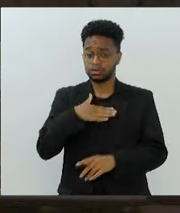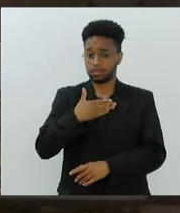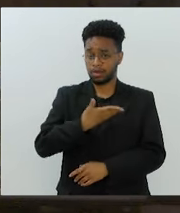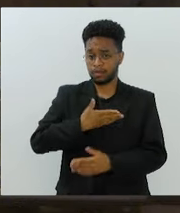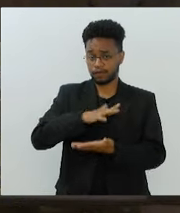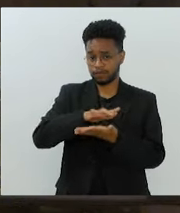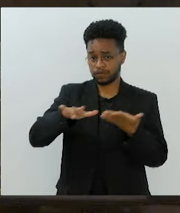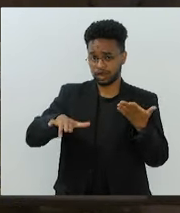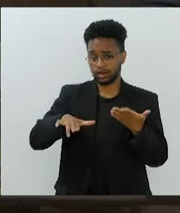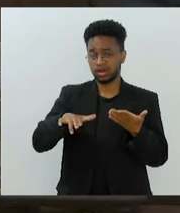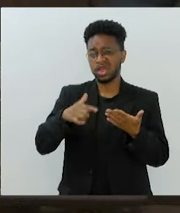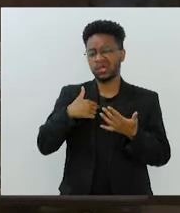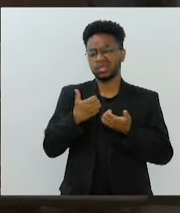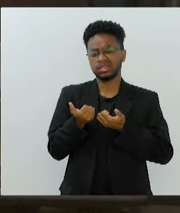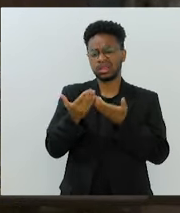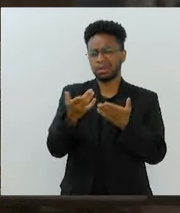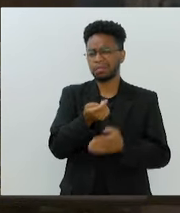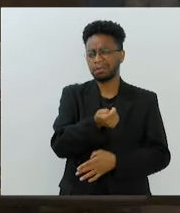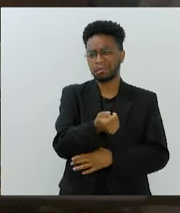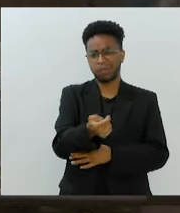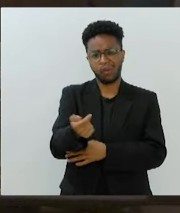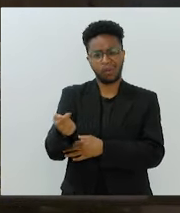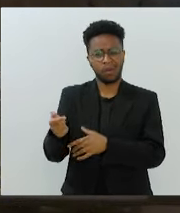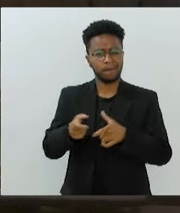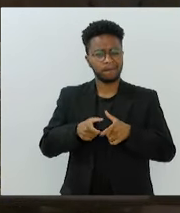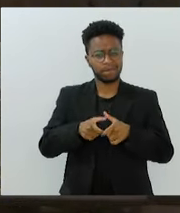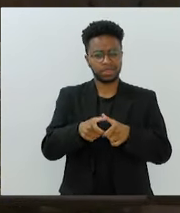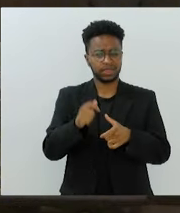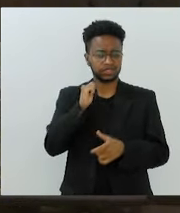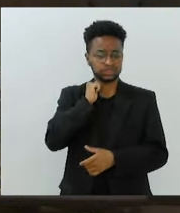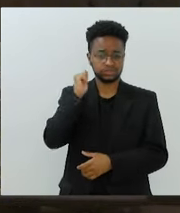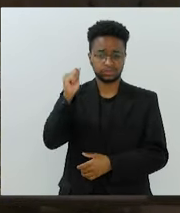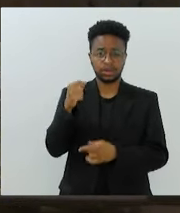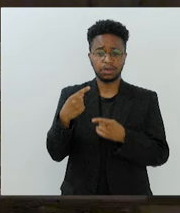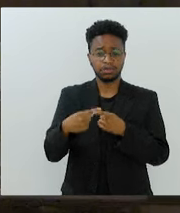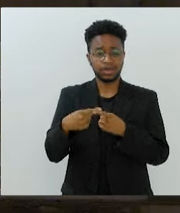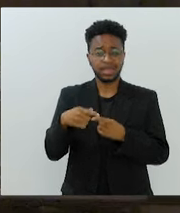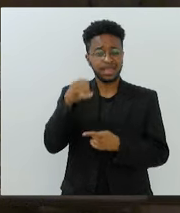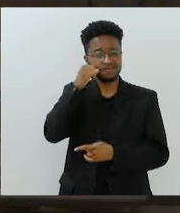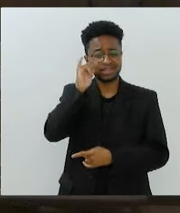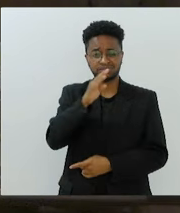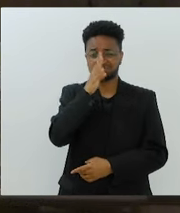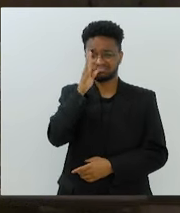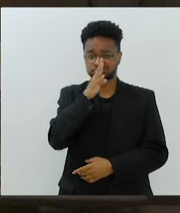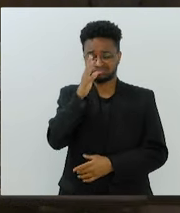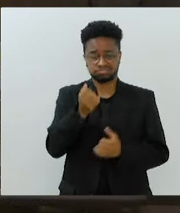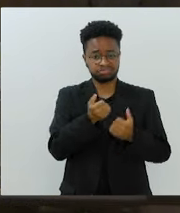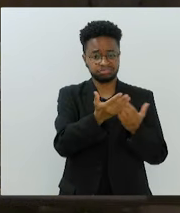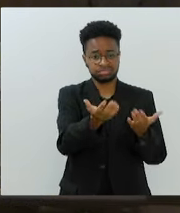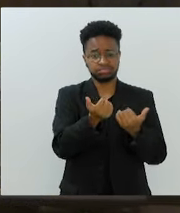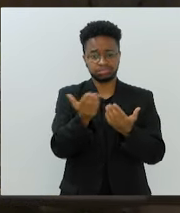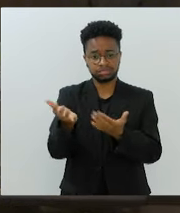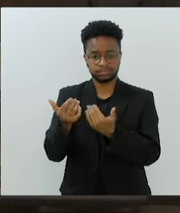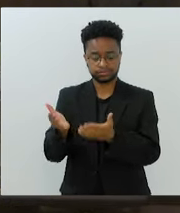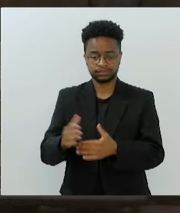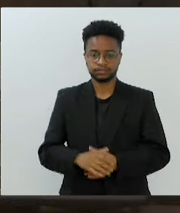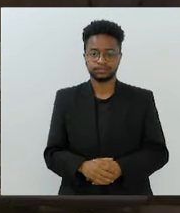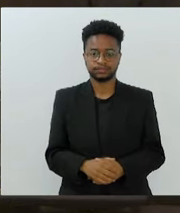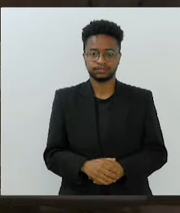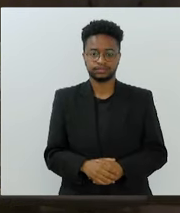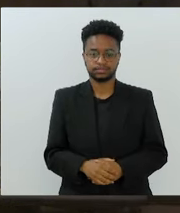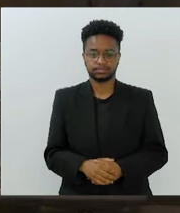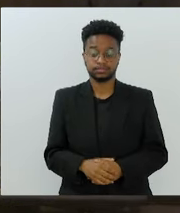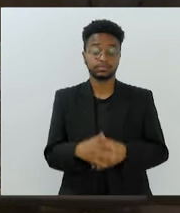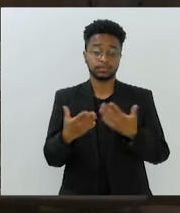muito poucas medalhas Tiradentes, muito poucas, até para não vulgarizar. E